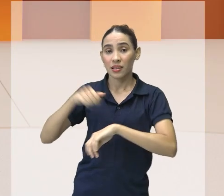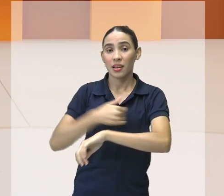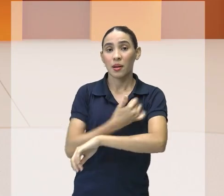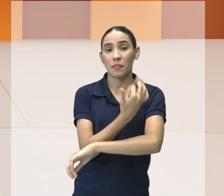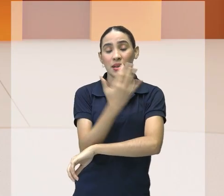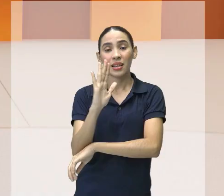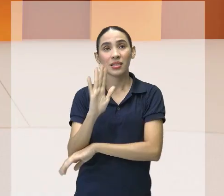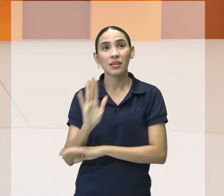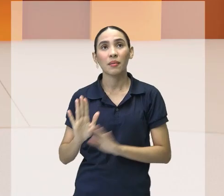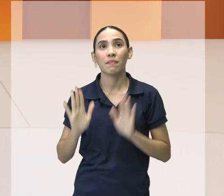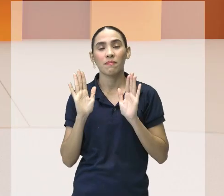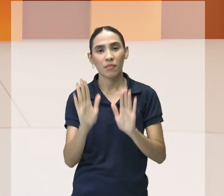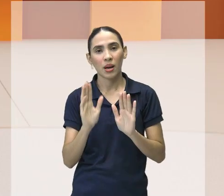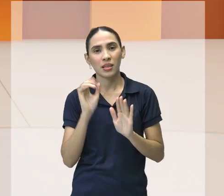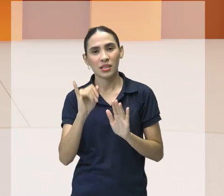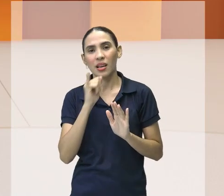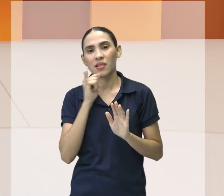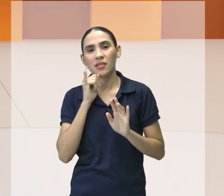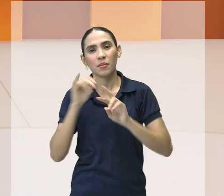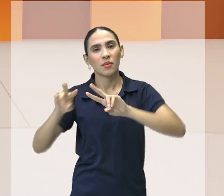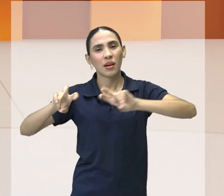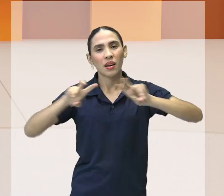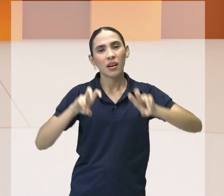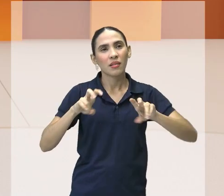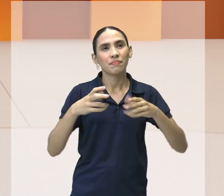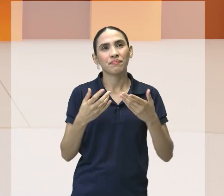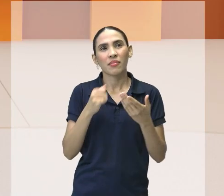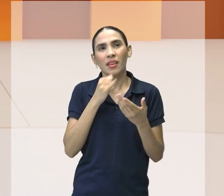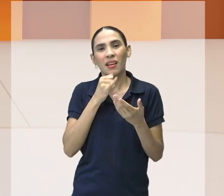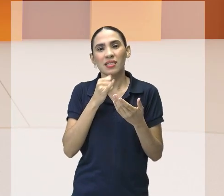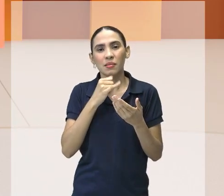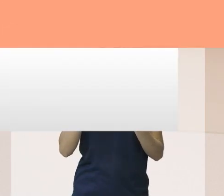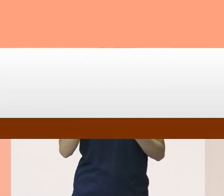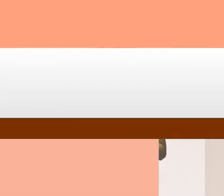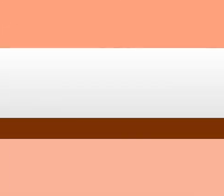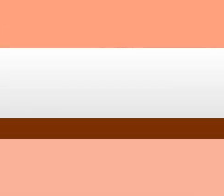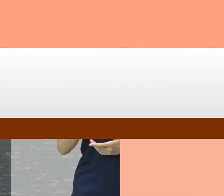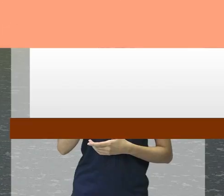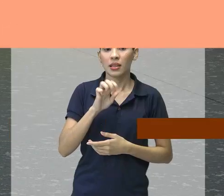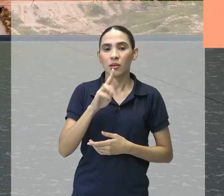ambiente. Mas se esse extrativismo for de forma predatória,